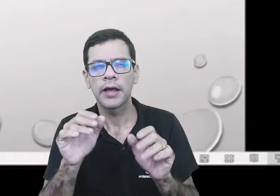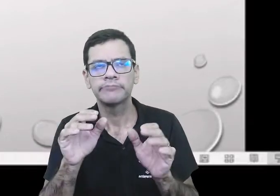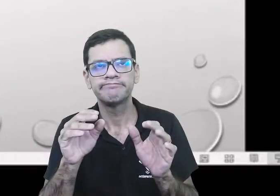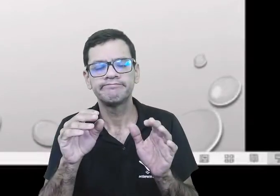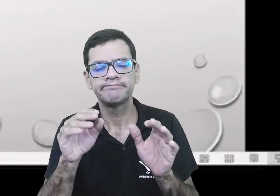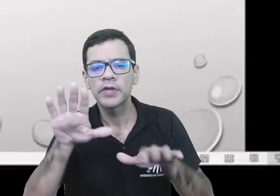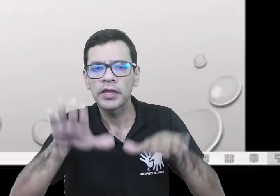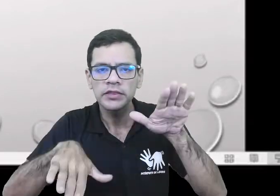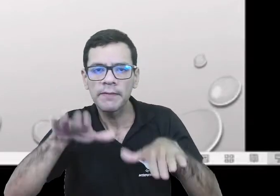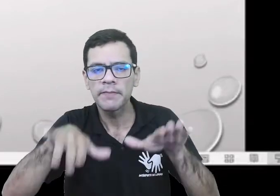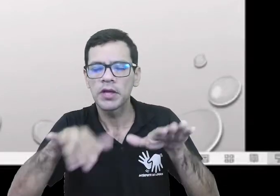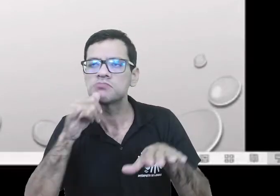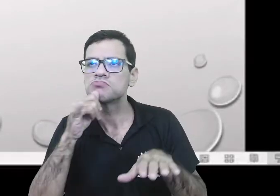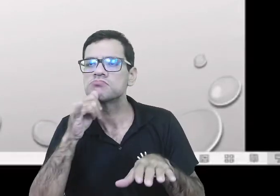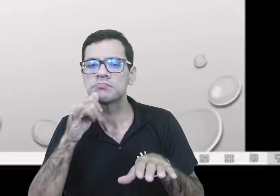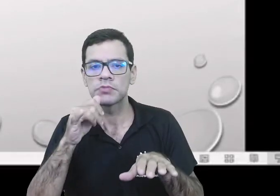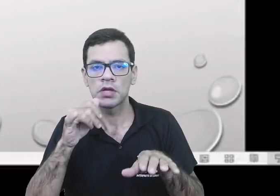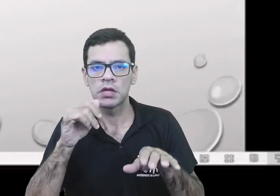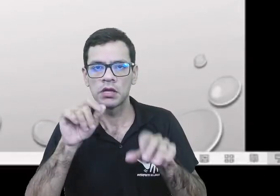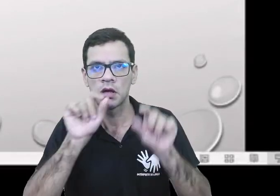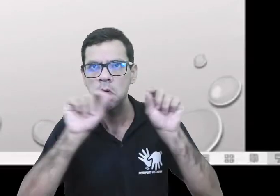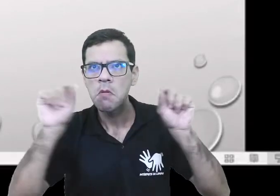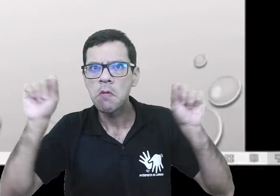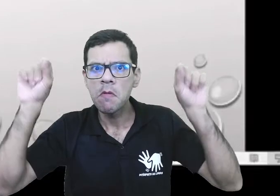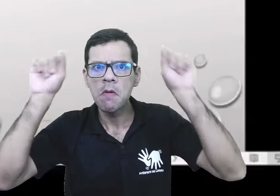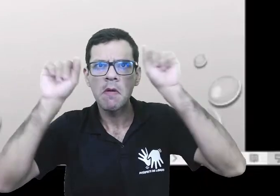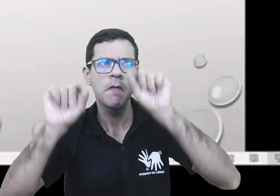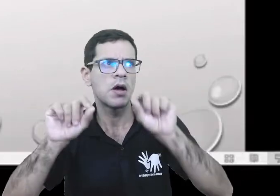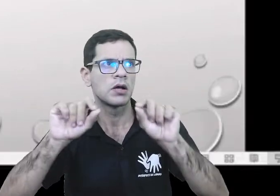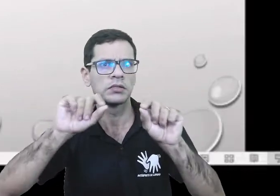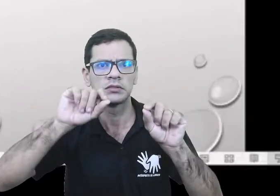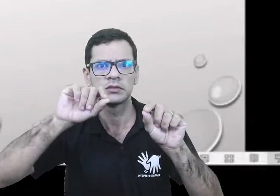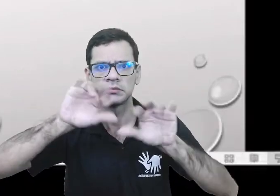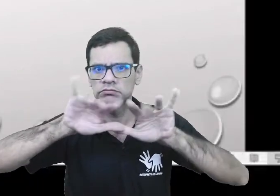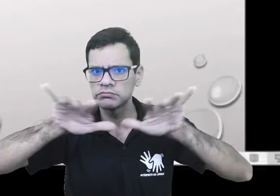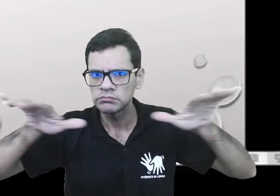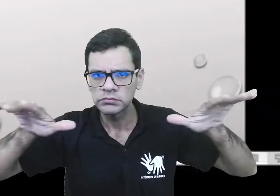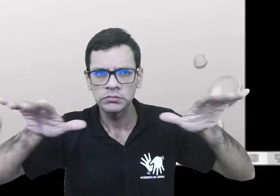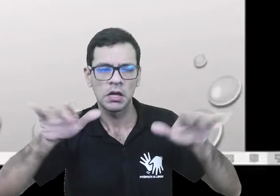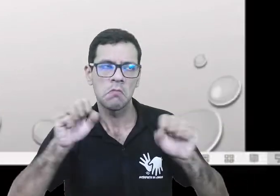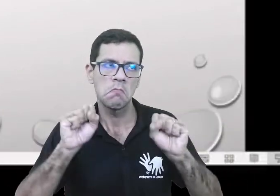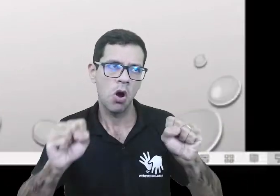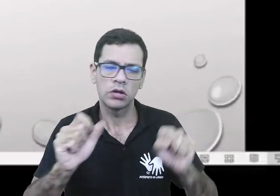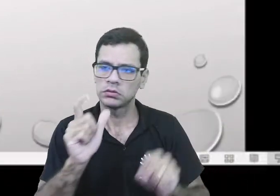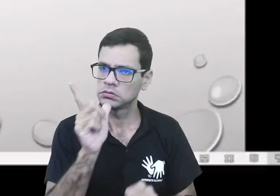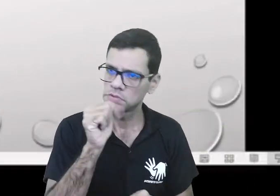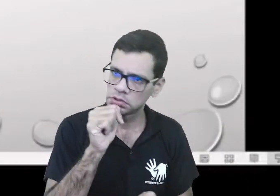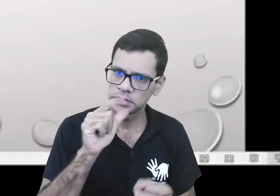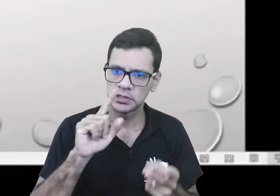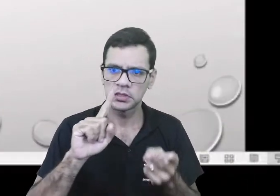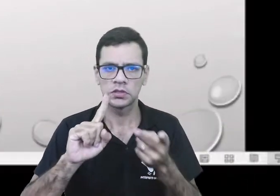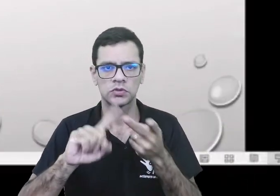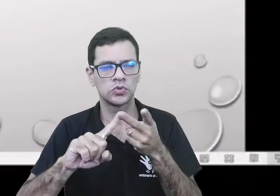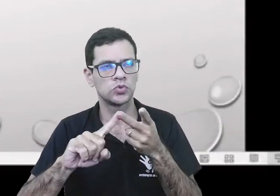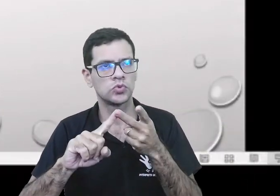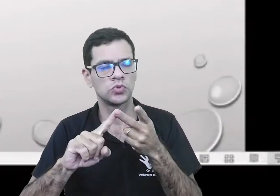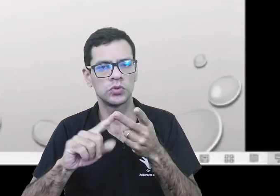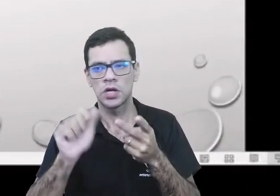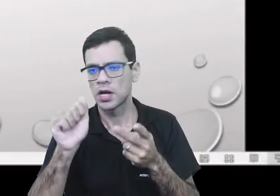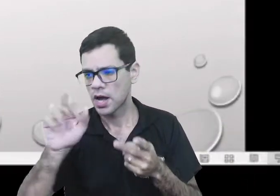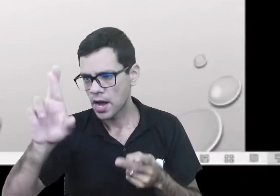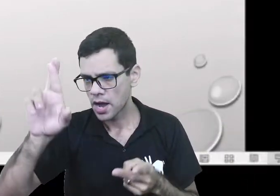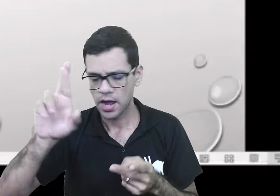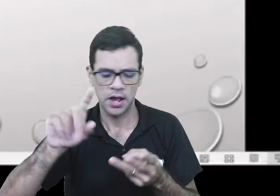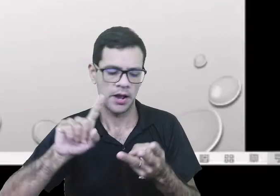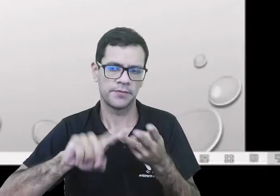que estão dispersas. Pode ser em um líquido, pode ser em um sólido, pode ser em